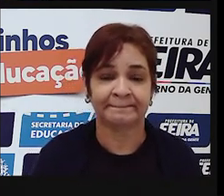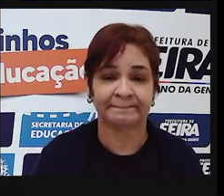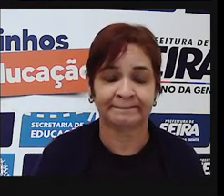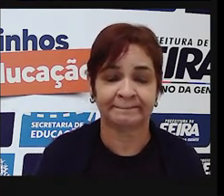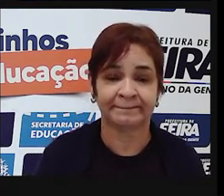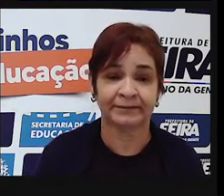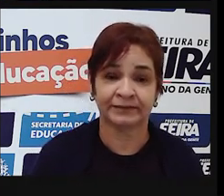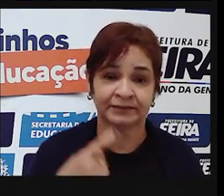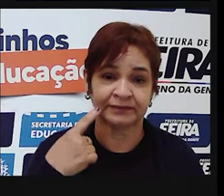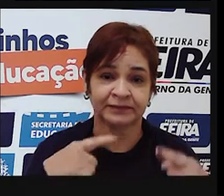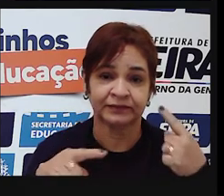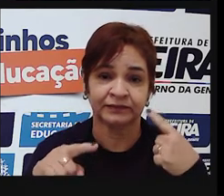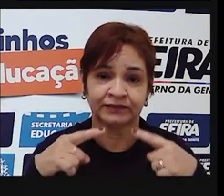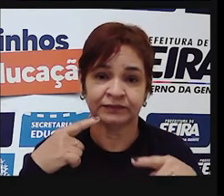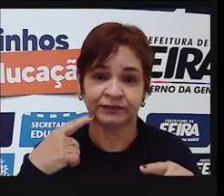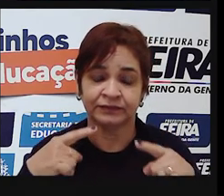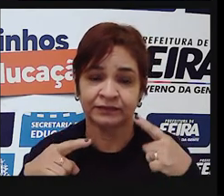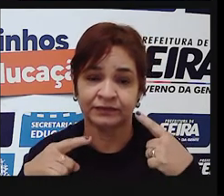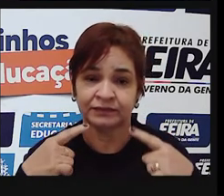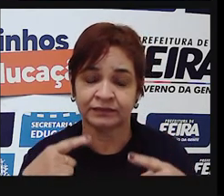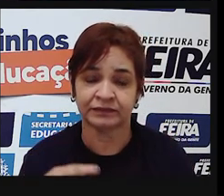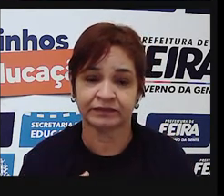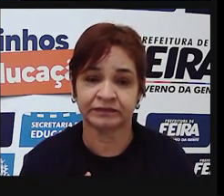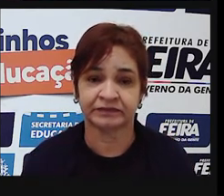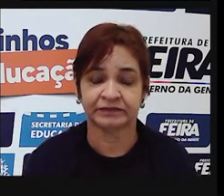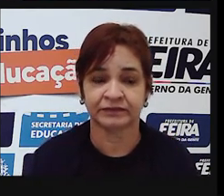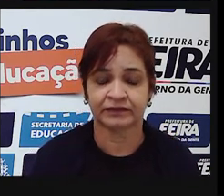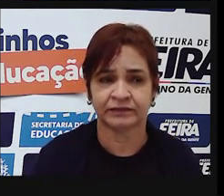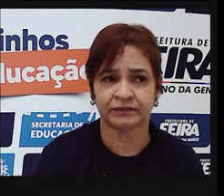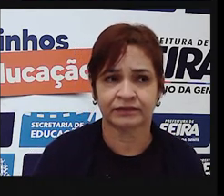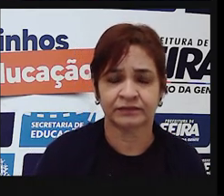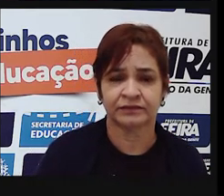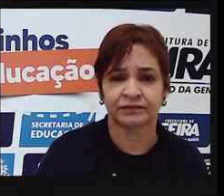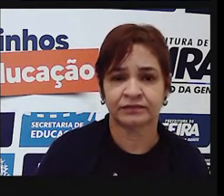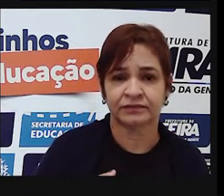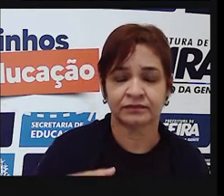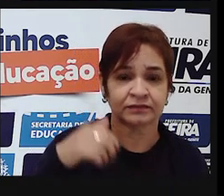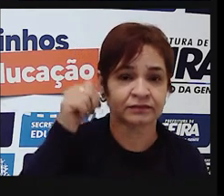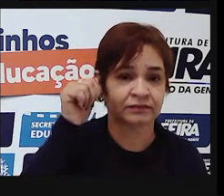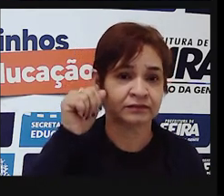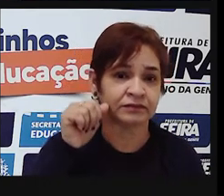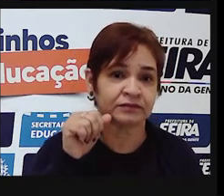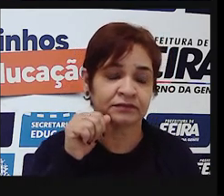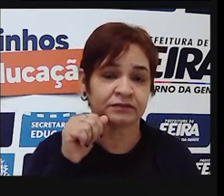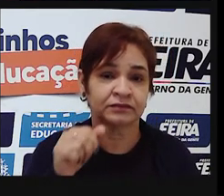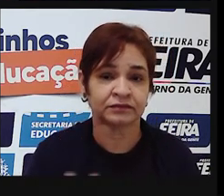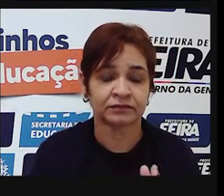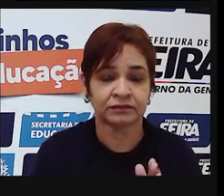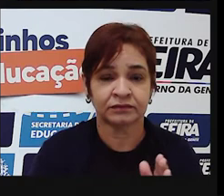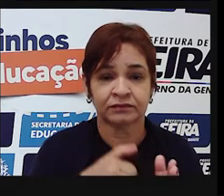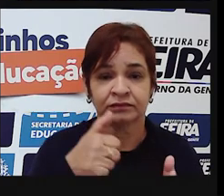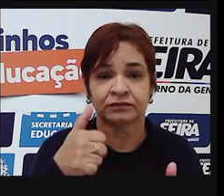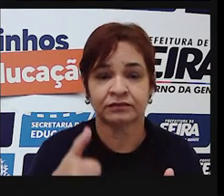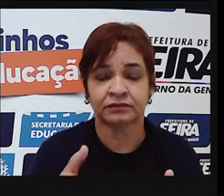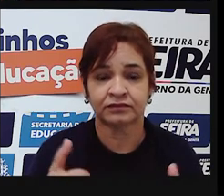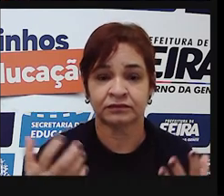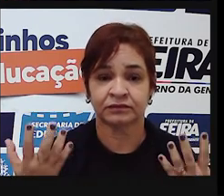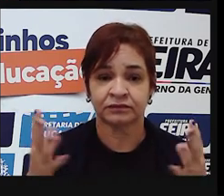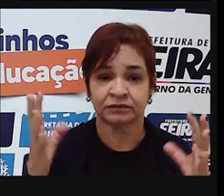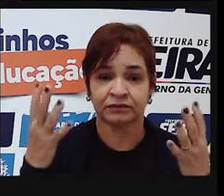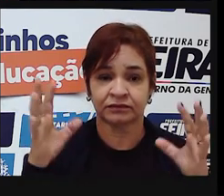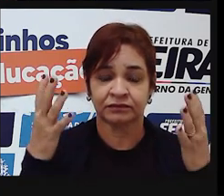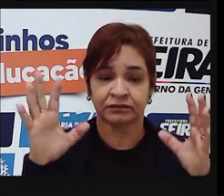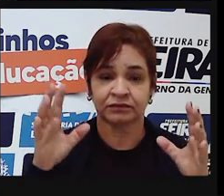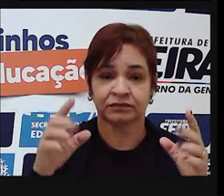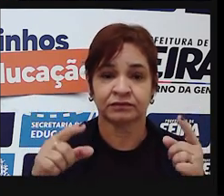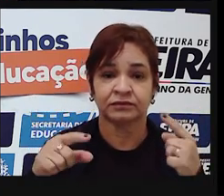com a música Minha Senhora, de Gilberto Gil e Torquato Neto, no primeiro Festival Internacional da Canção,